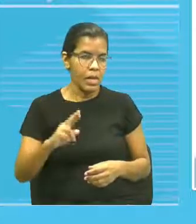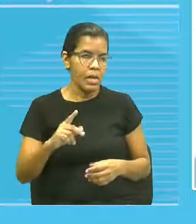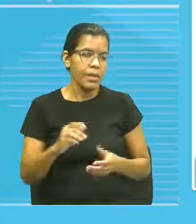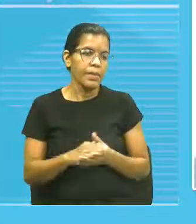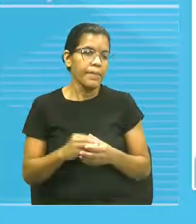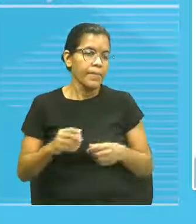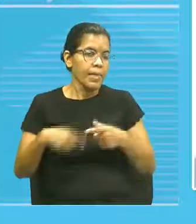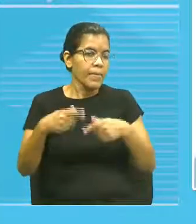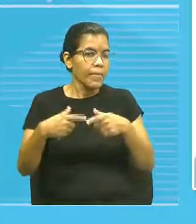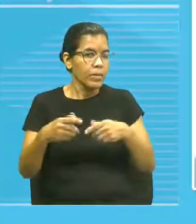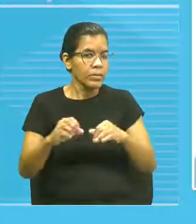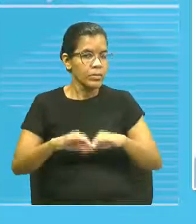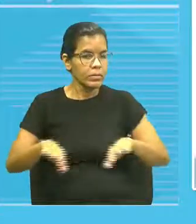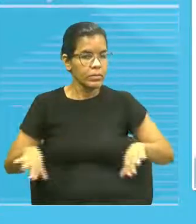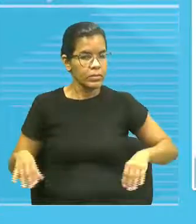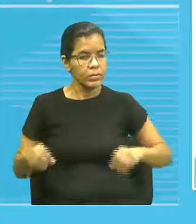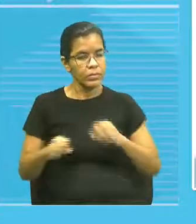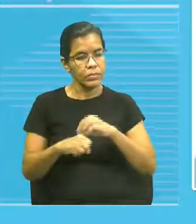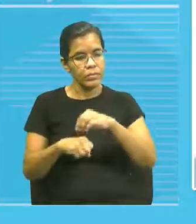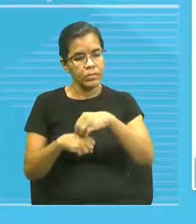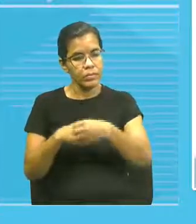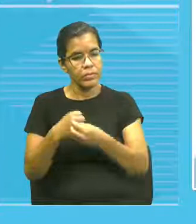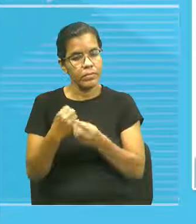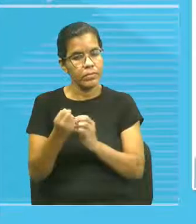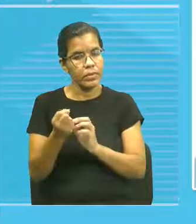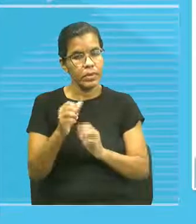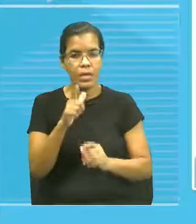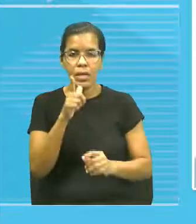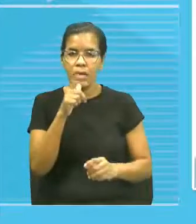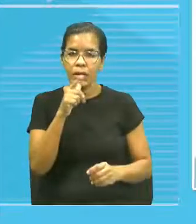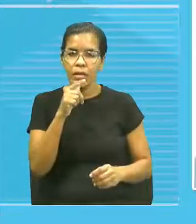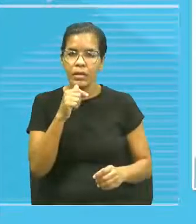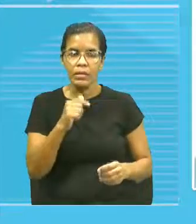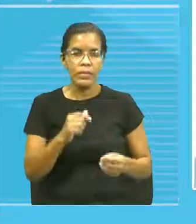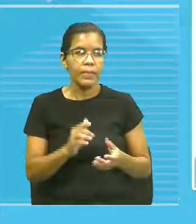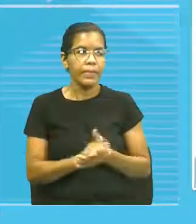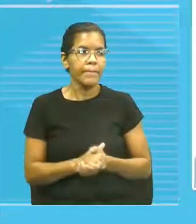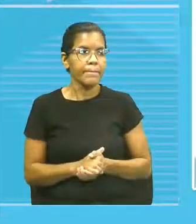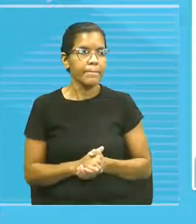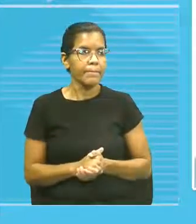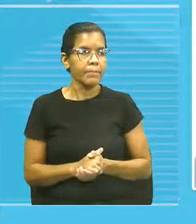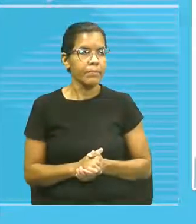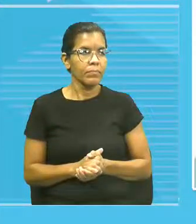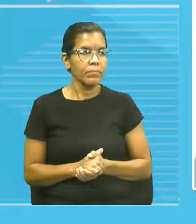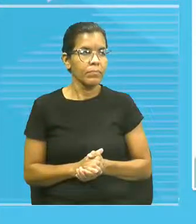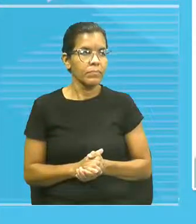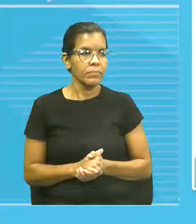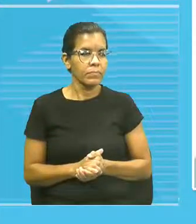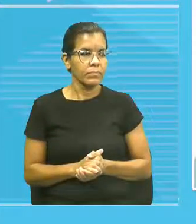eu separo a molequinha de água, a molequinha de água, presta atenção.